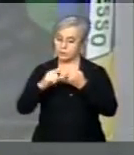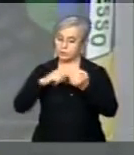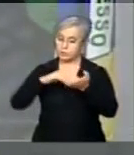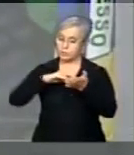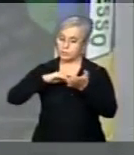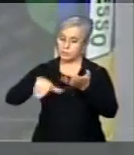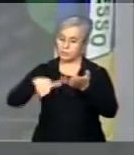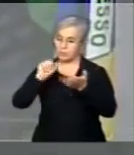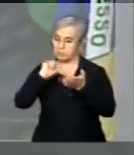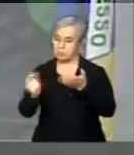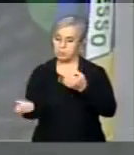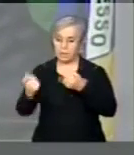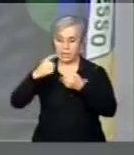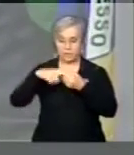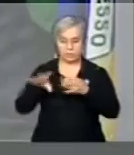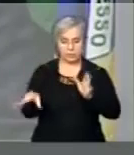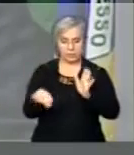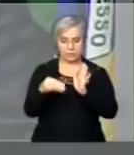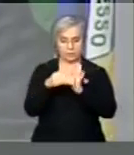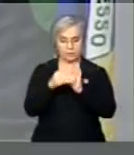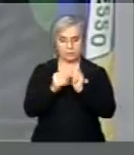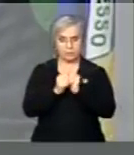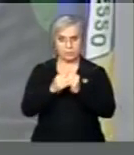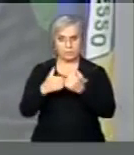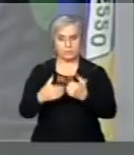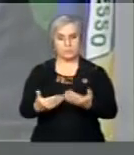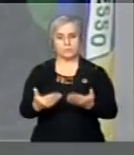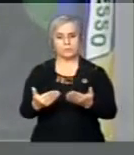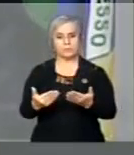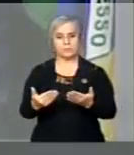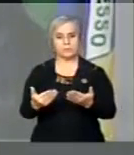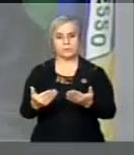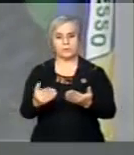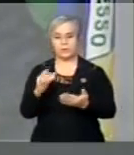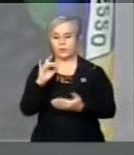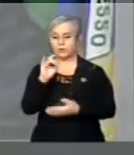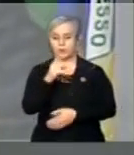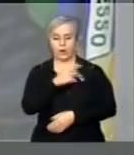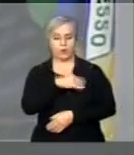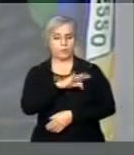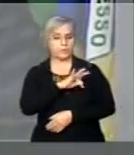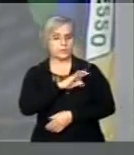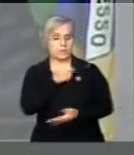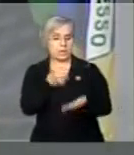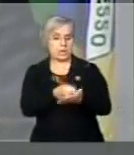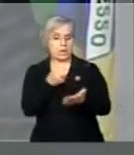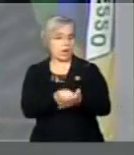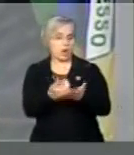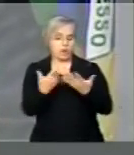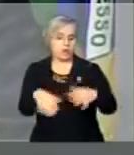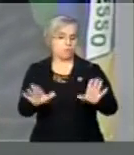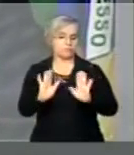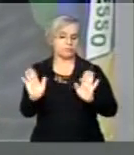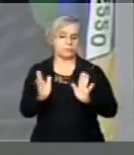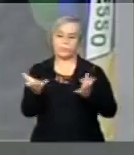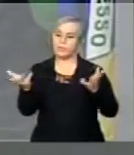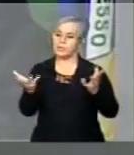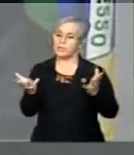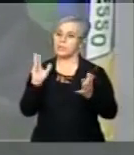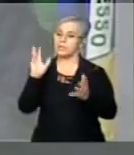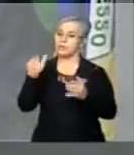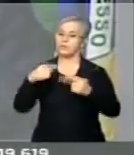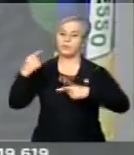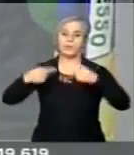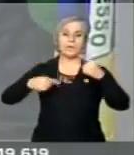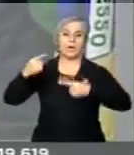retirados no entendimento da mesa pudessem voltar no recurso, apenas o PT bateu o pé, querendo transformar uma discussão que